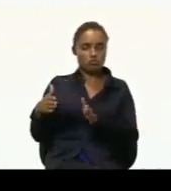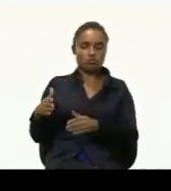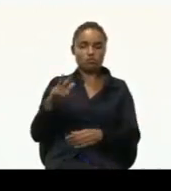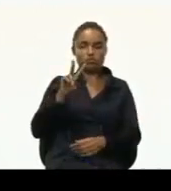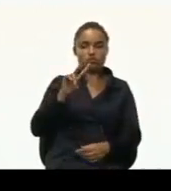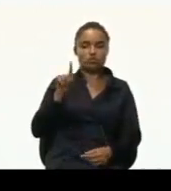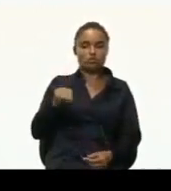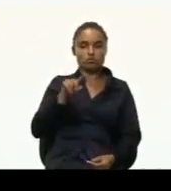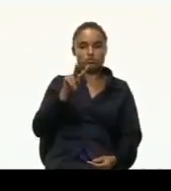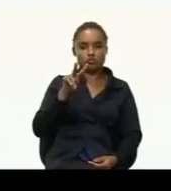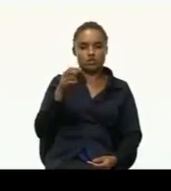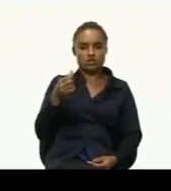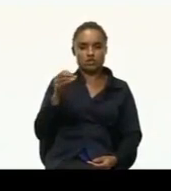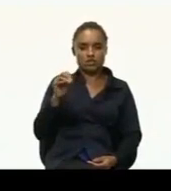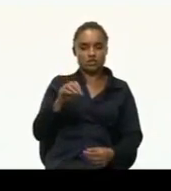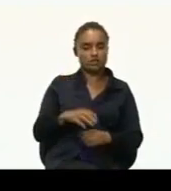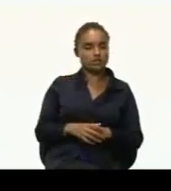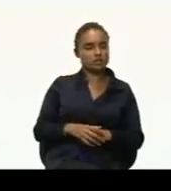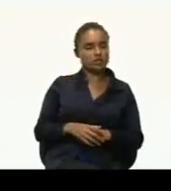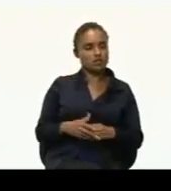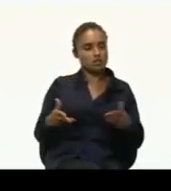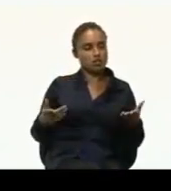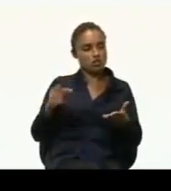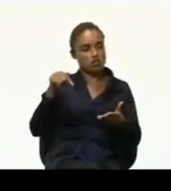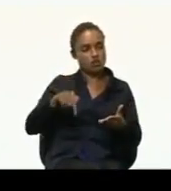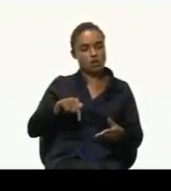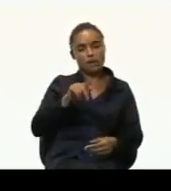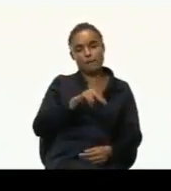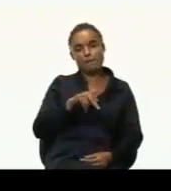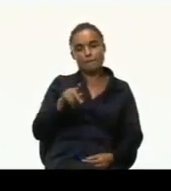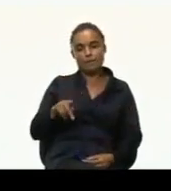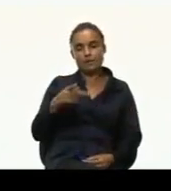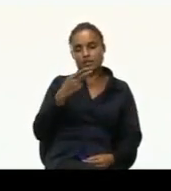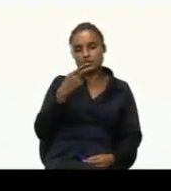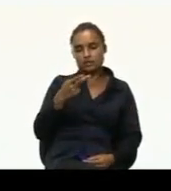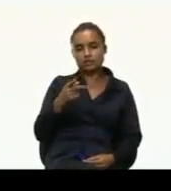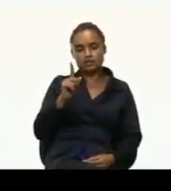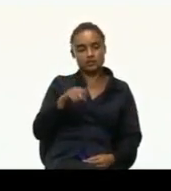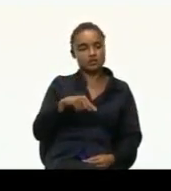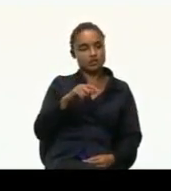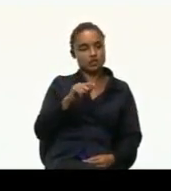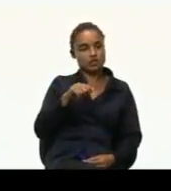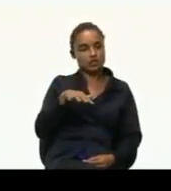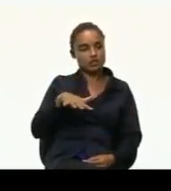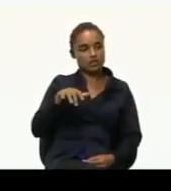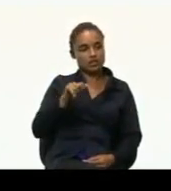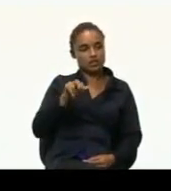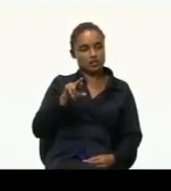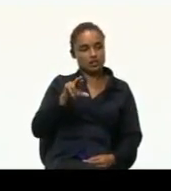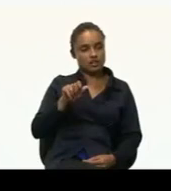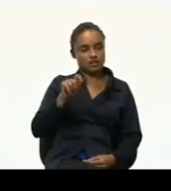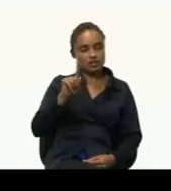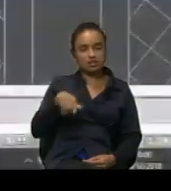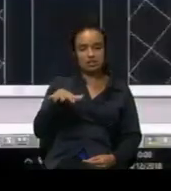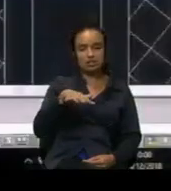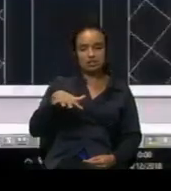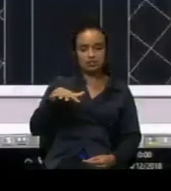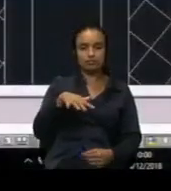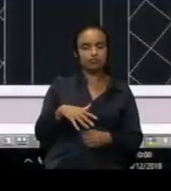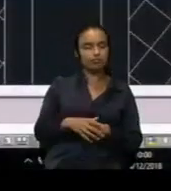2,60. Tá bom? Então, foi assim que o professor chegou nessa área. Então, me acompanhando lá na Câmara de Documentos de